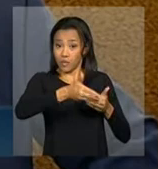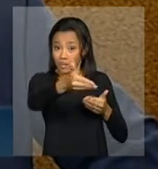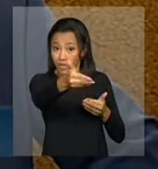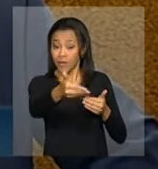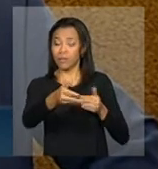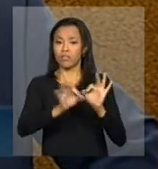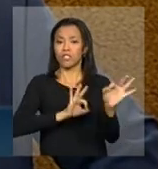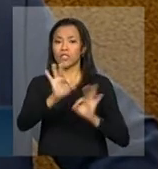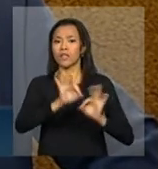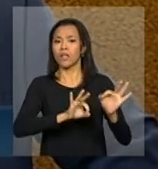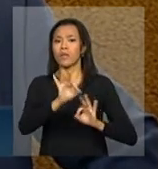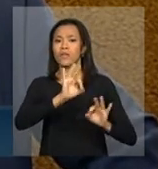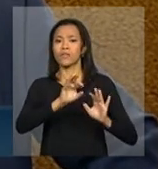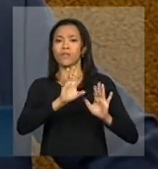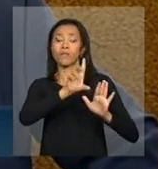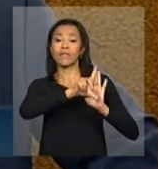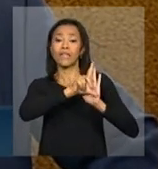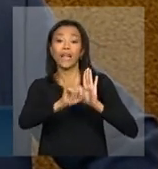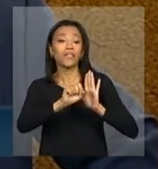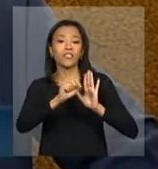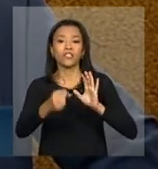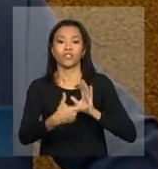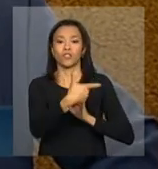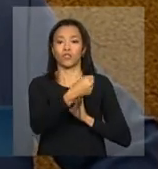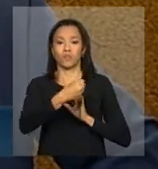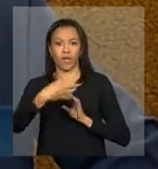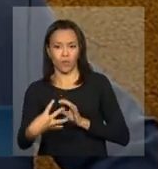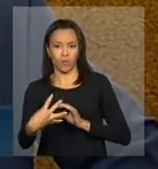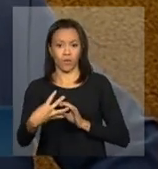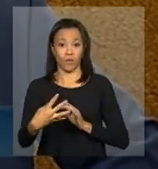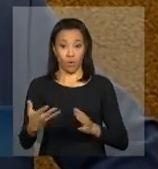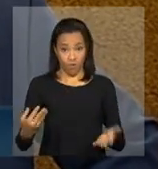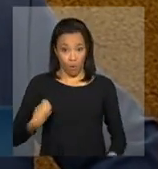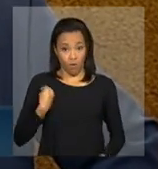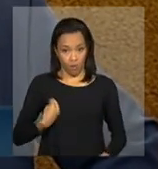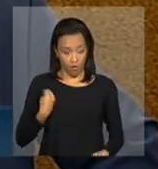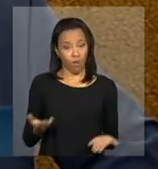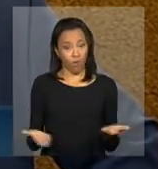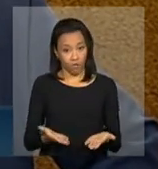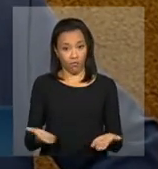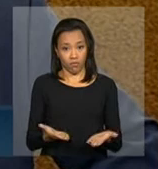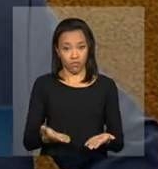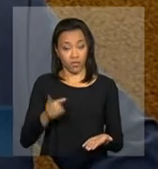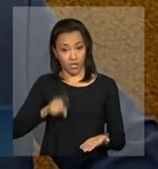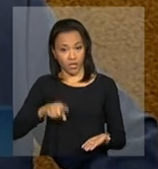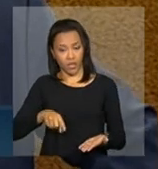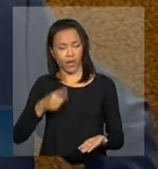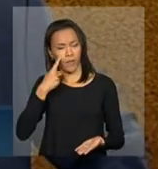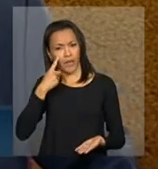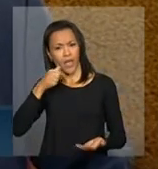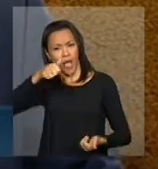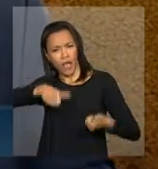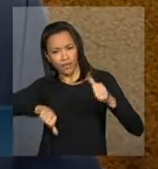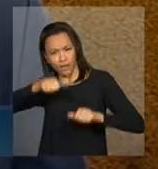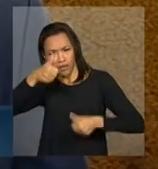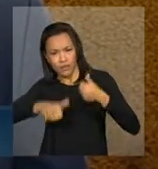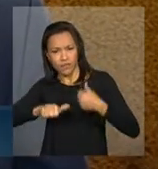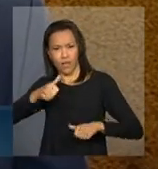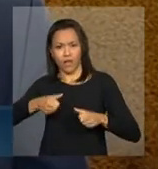orçamentária 2014. No estágio atual que nós estamos agora, que é o da análise pelos